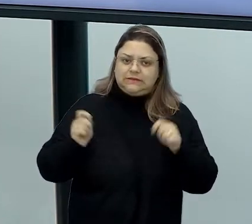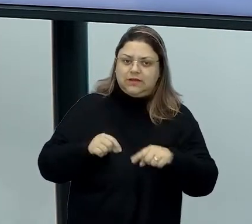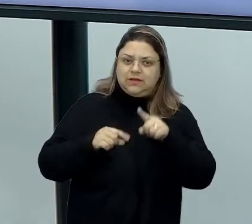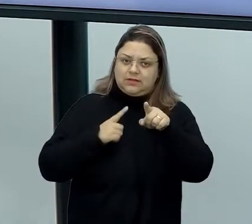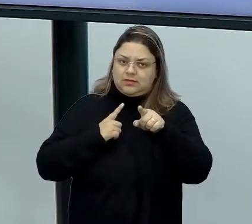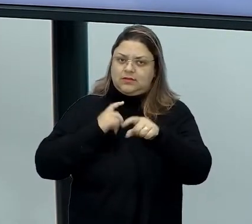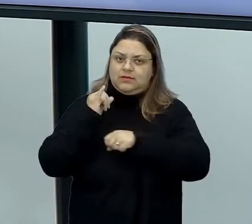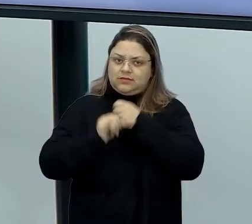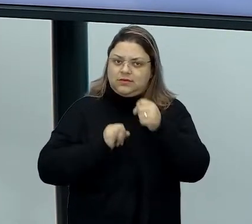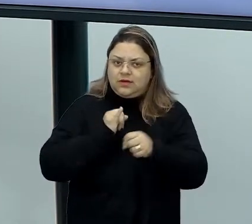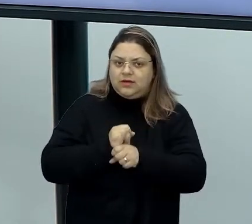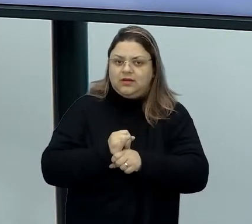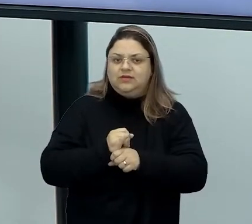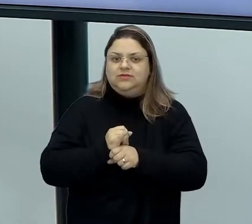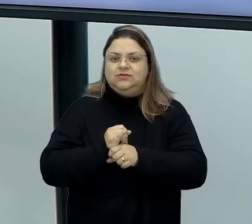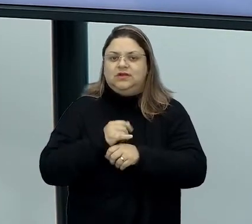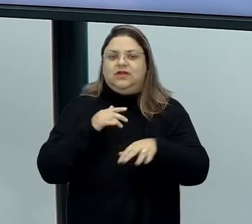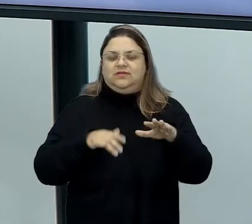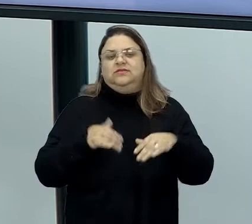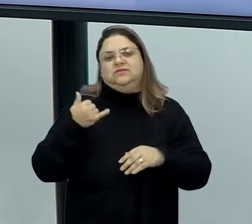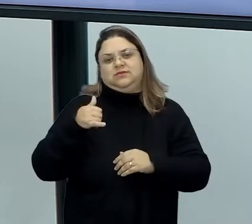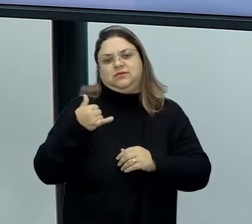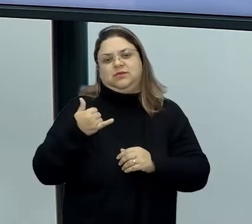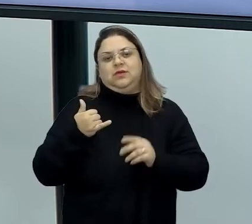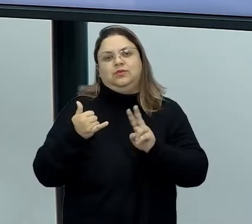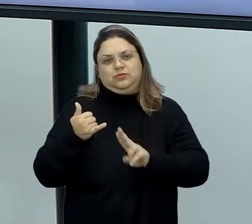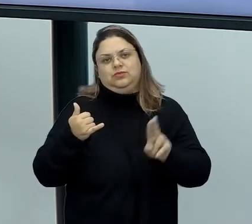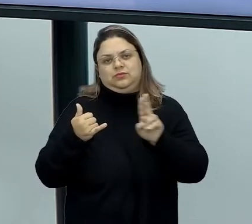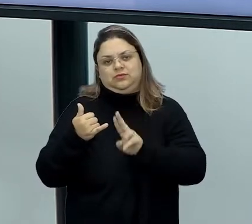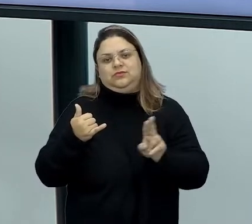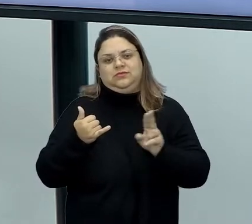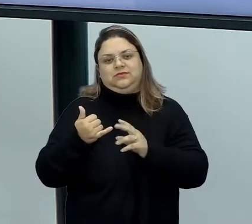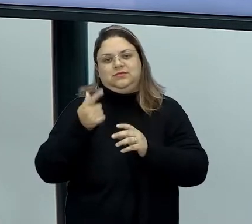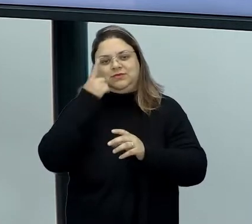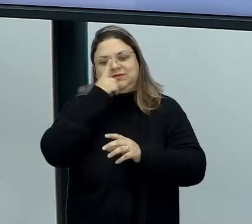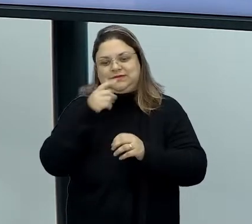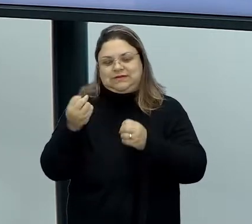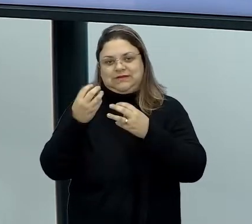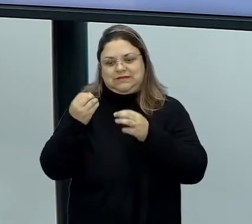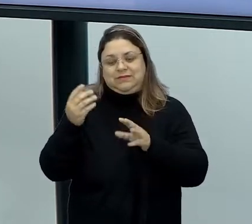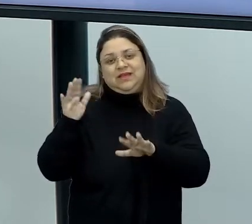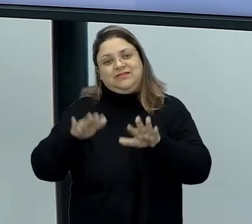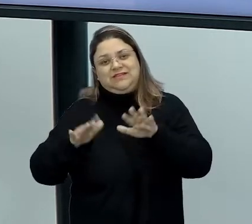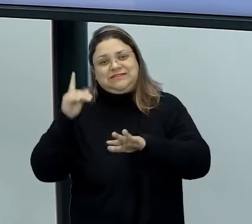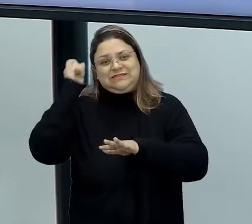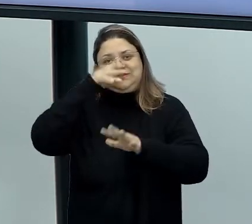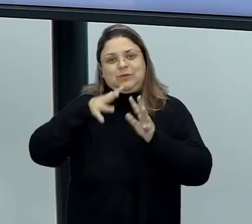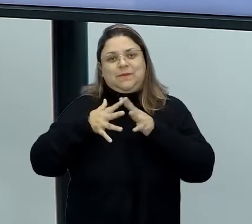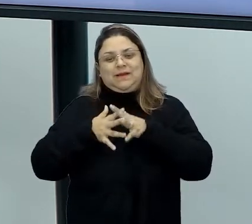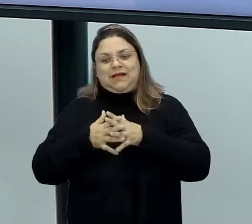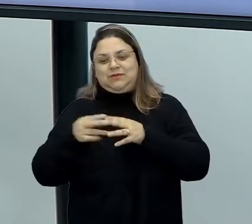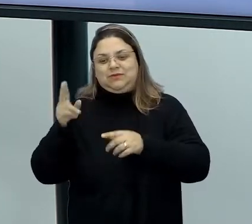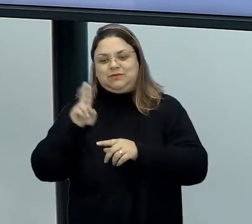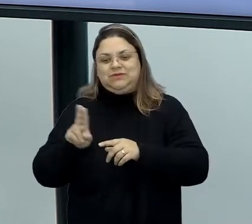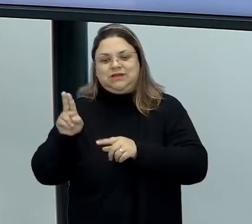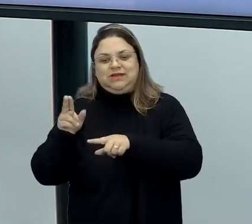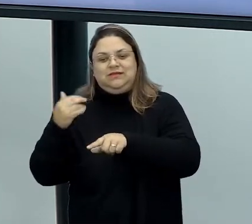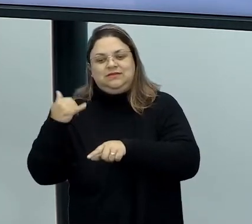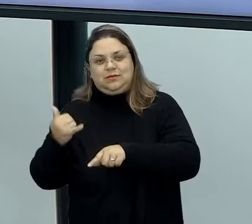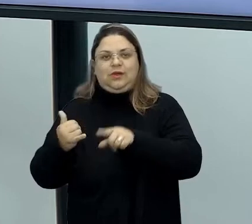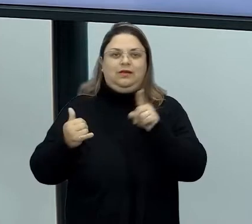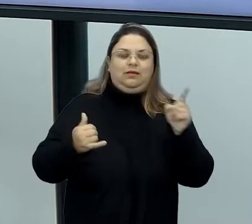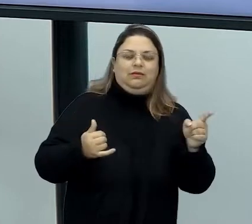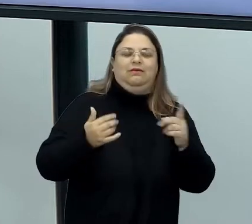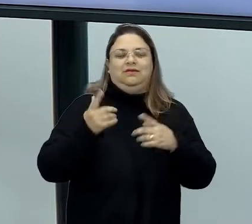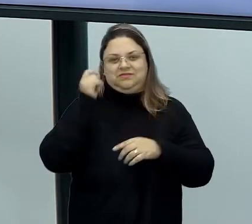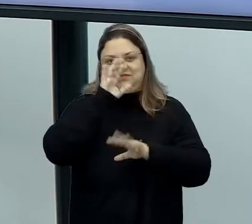gente já está usando o celular muitas vezes para fazer aqui uso dessa aula, então fica complicado no mesmo aparelho. Mas, enfim,